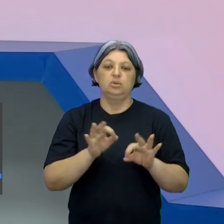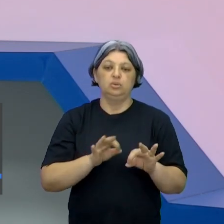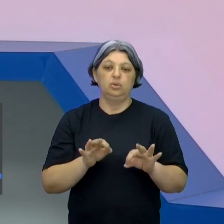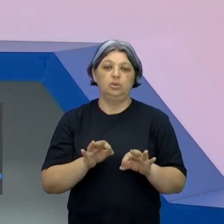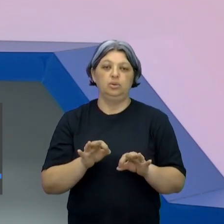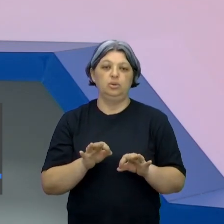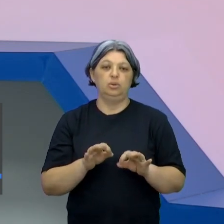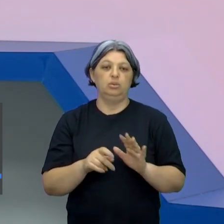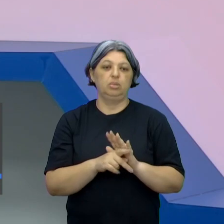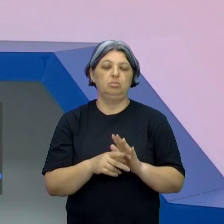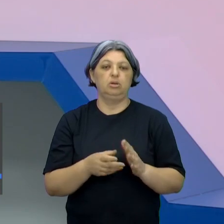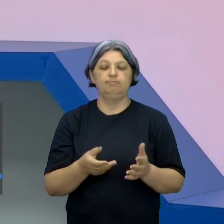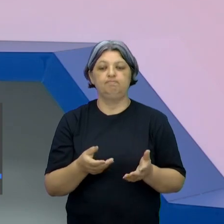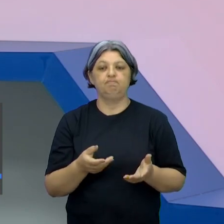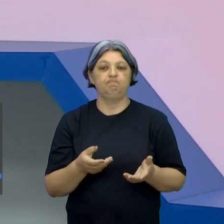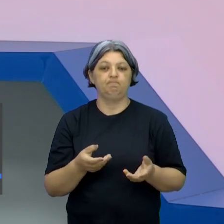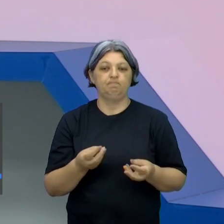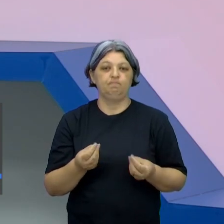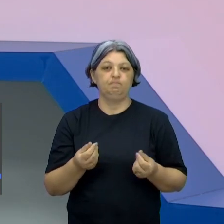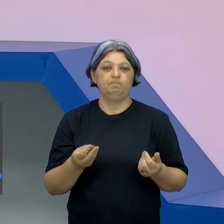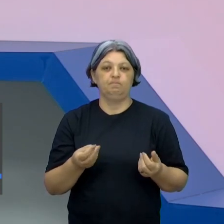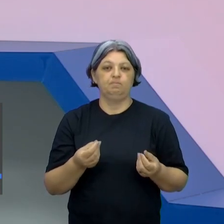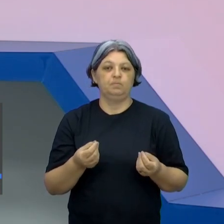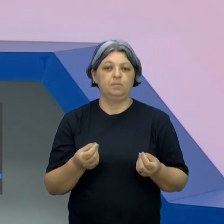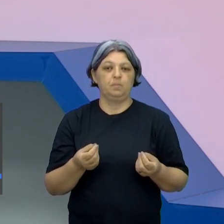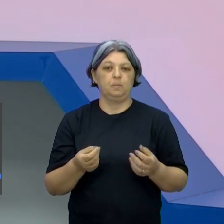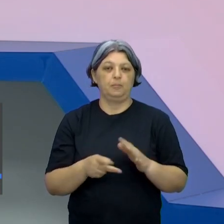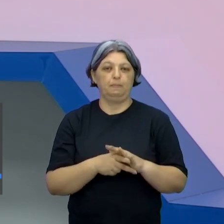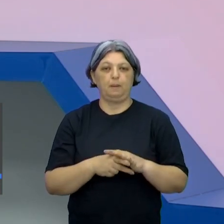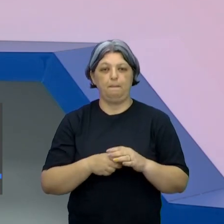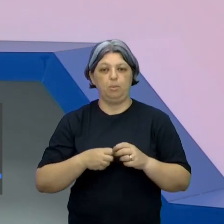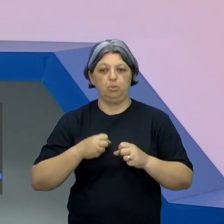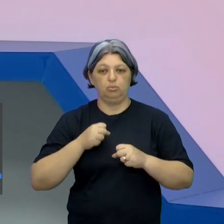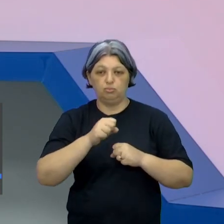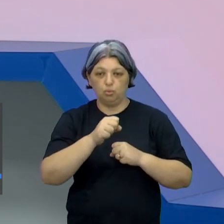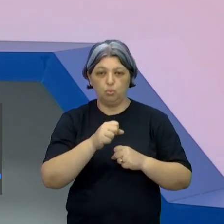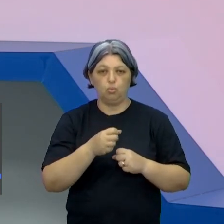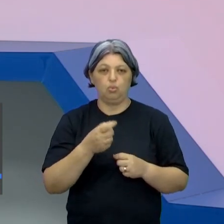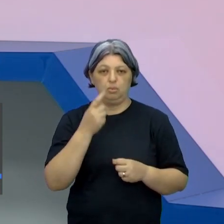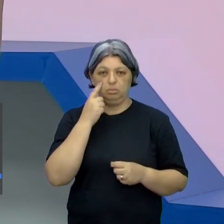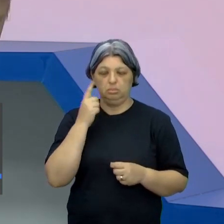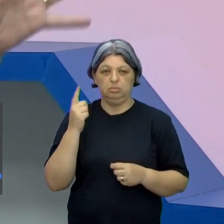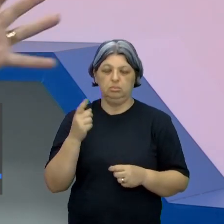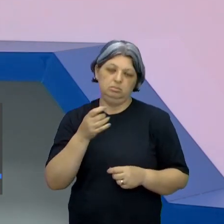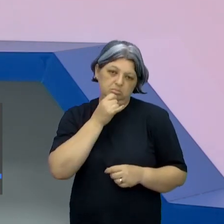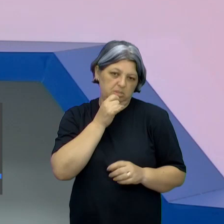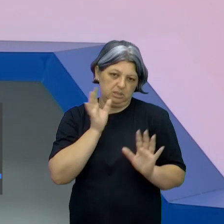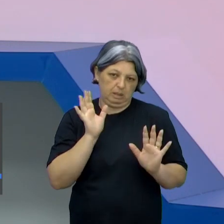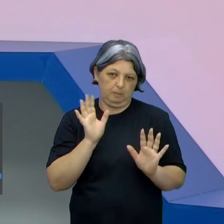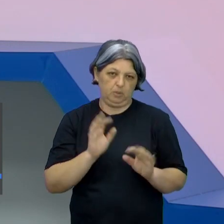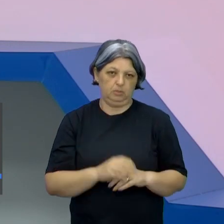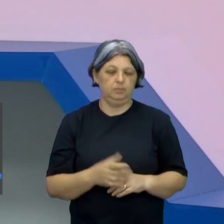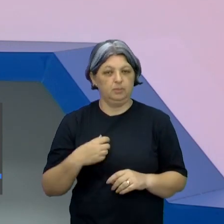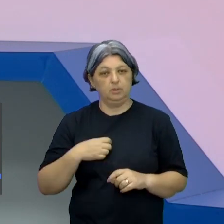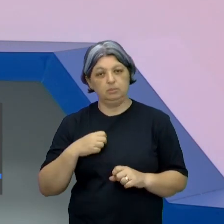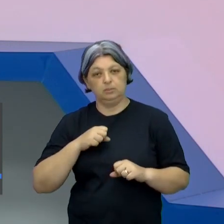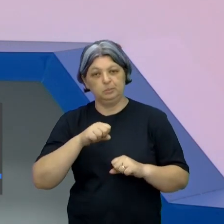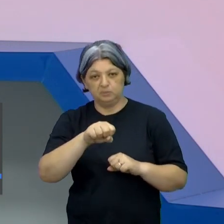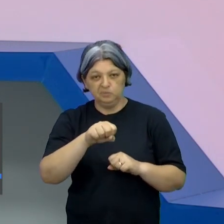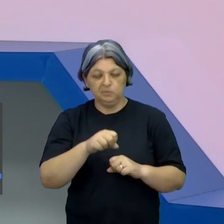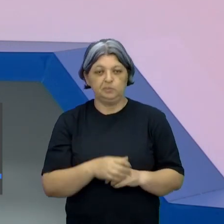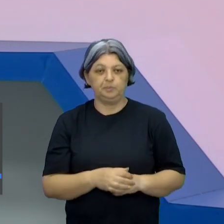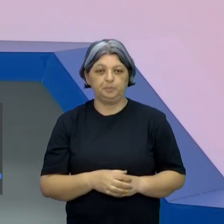minha apresentação dando um soco, frente, vamos supor, né? Eu dei um soco